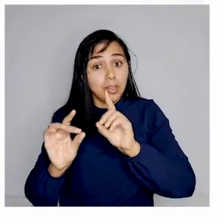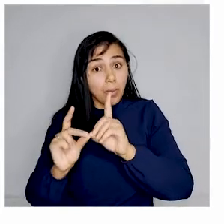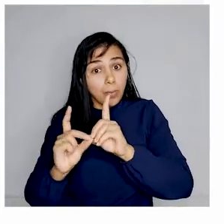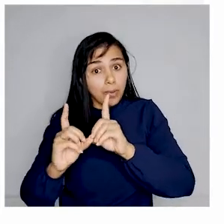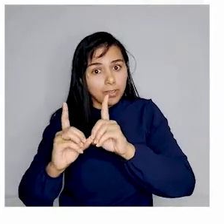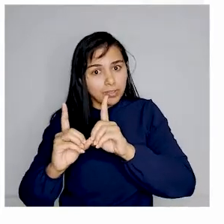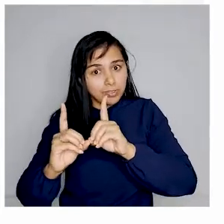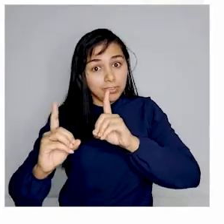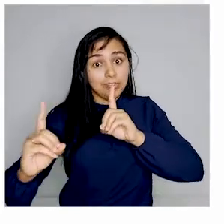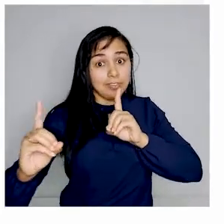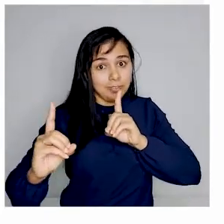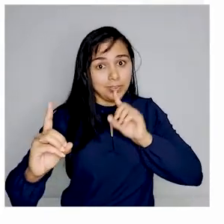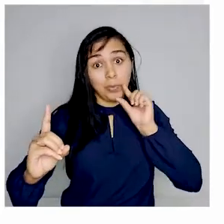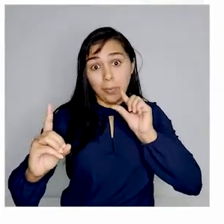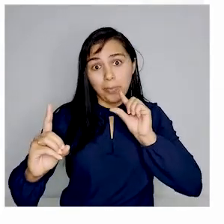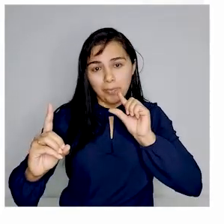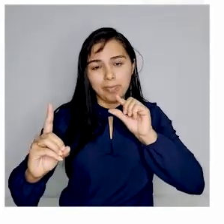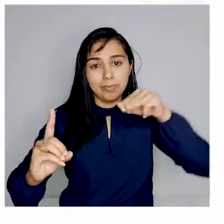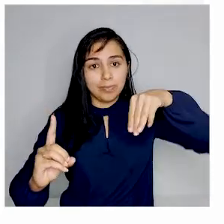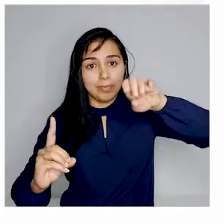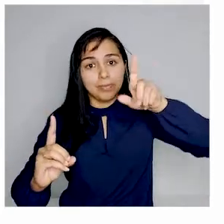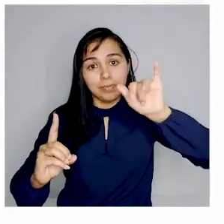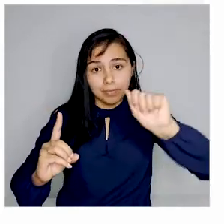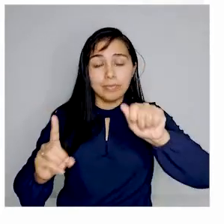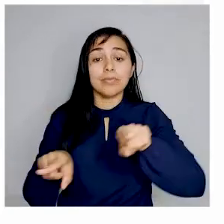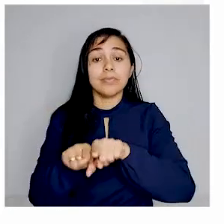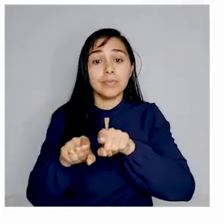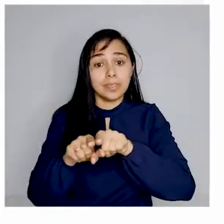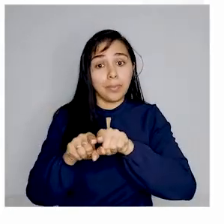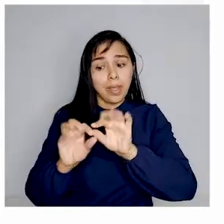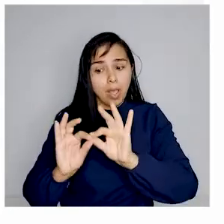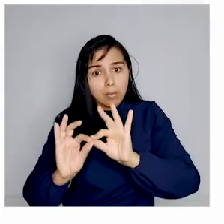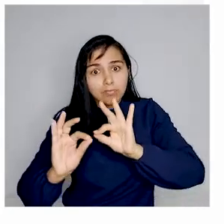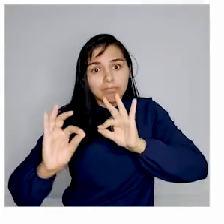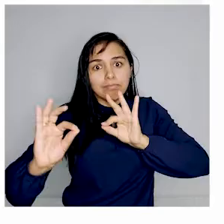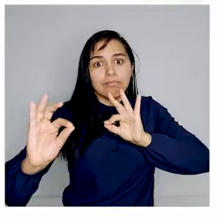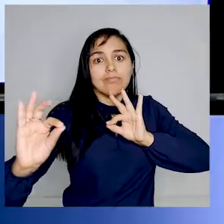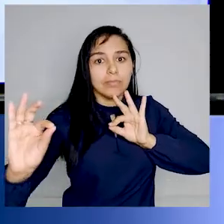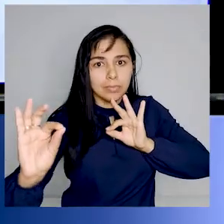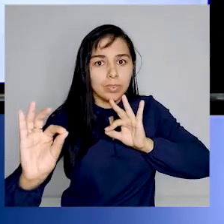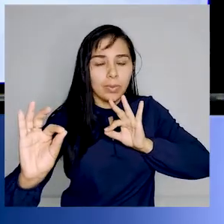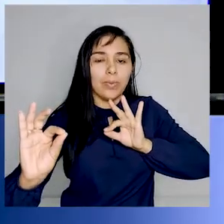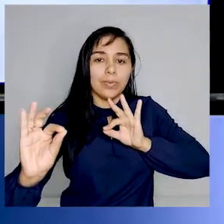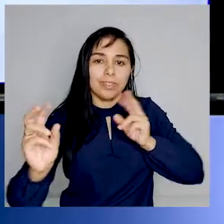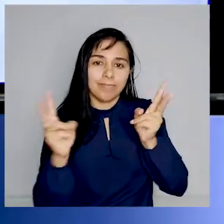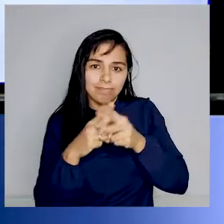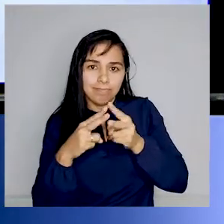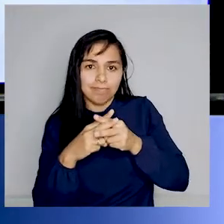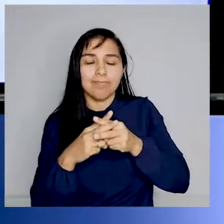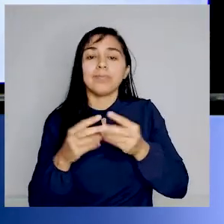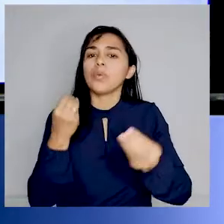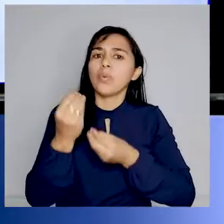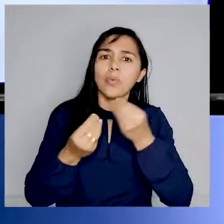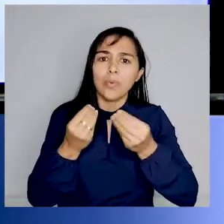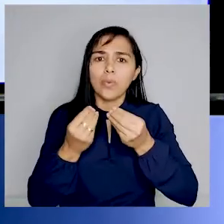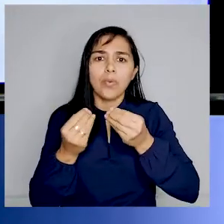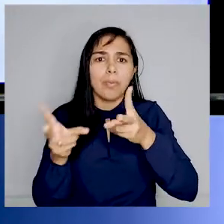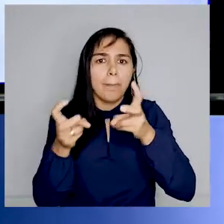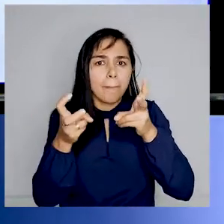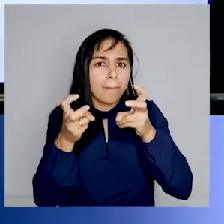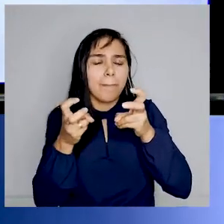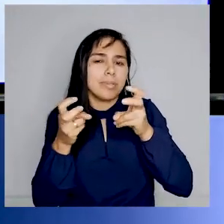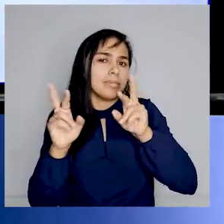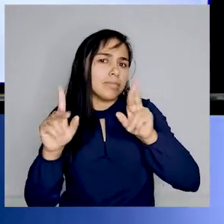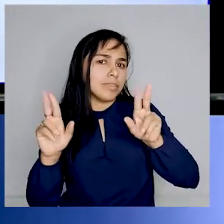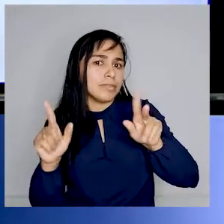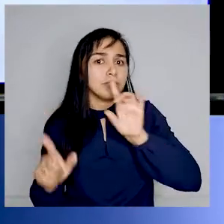média distância, como também em relação à sua longa distância. Professor, como nós podemos identificar cada uma